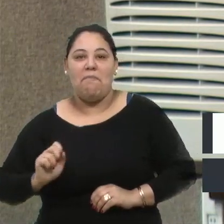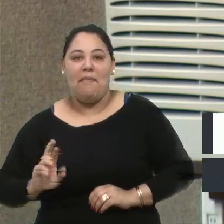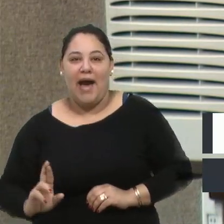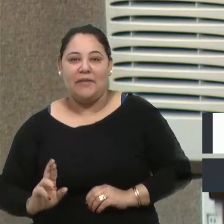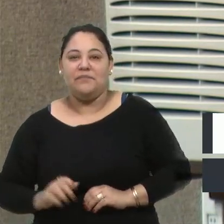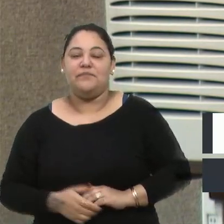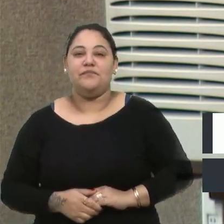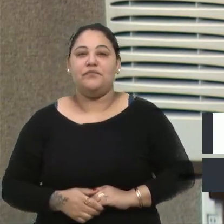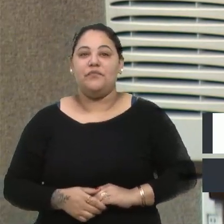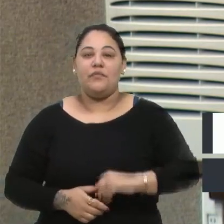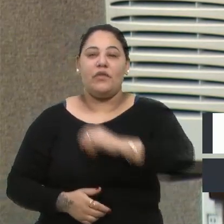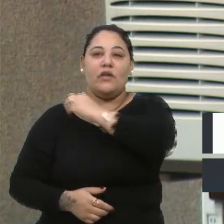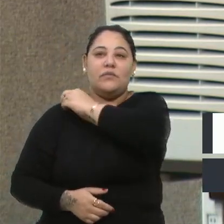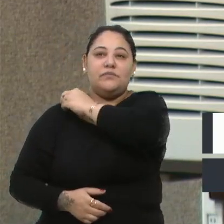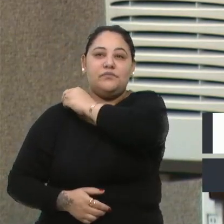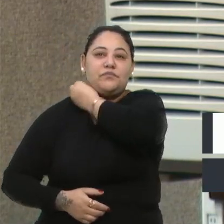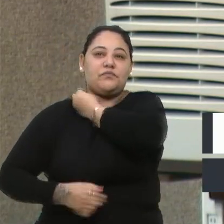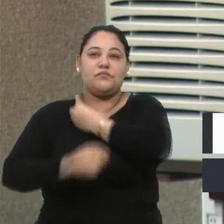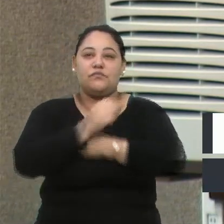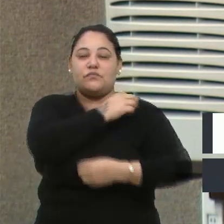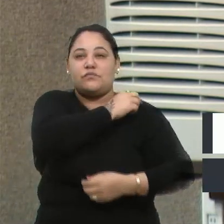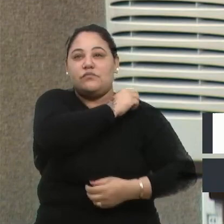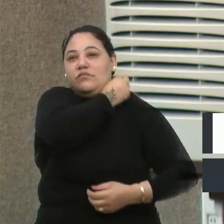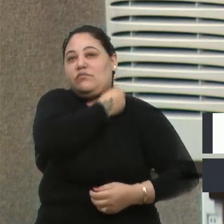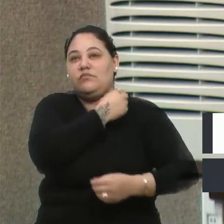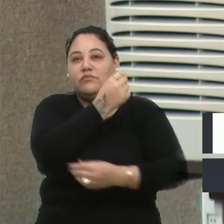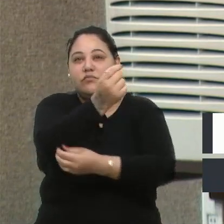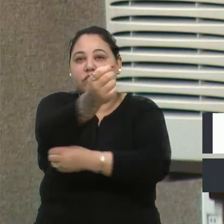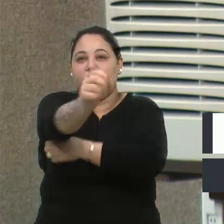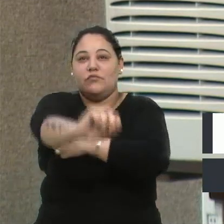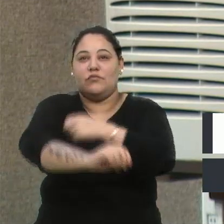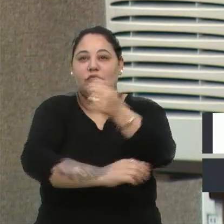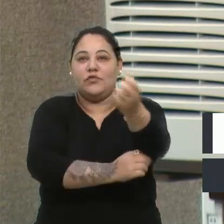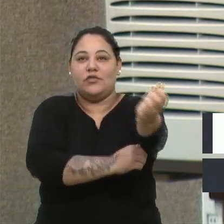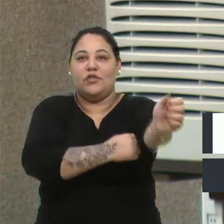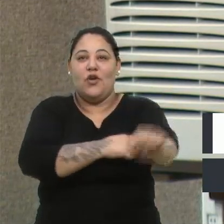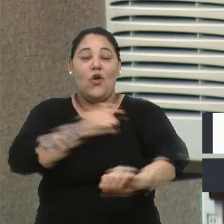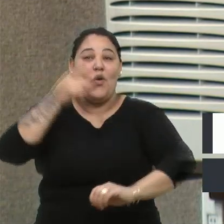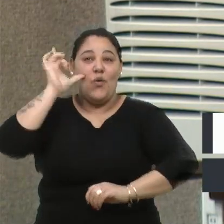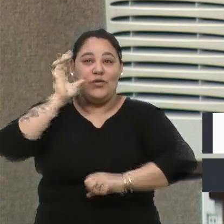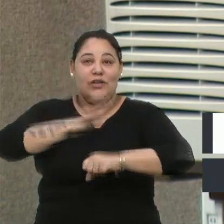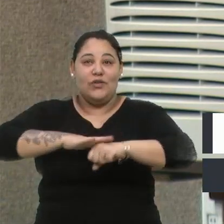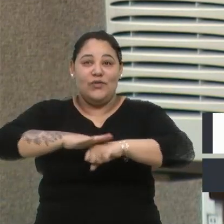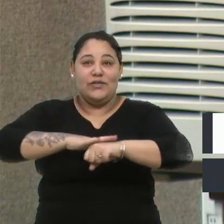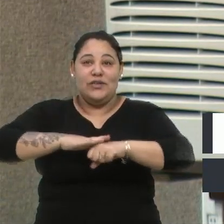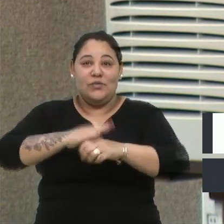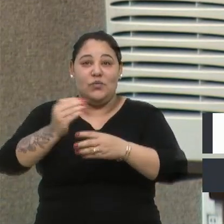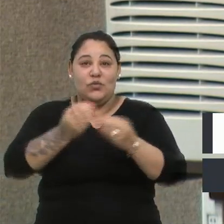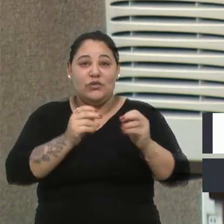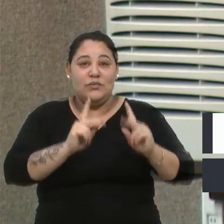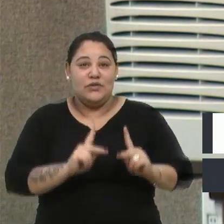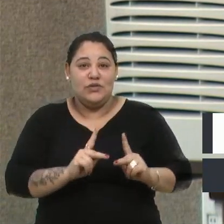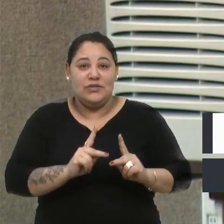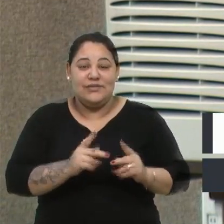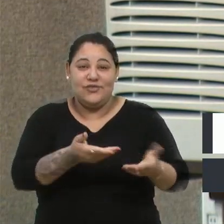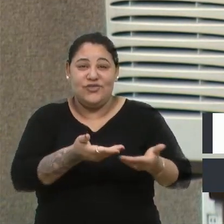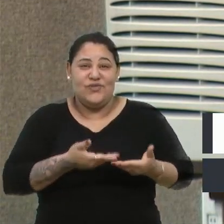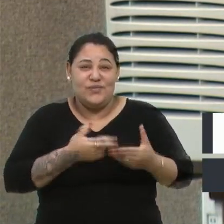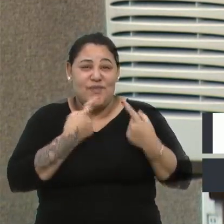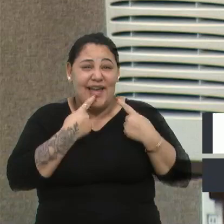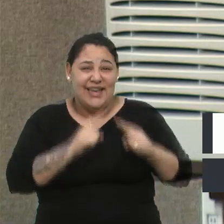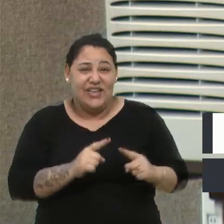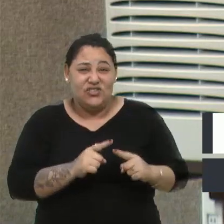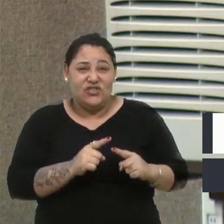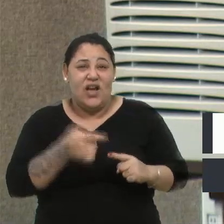e conversando com várias pessoas, recebemos uma crítica referente ao que foi discutido aqui,